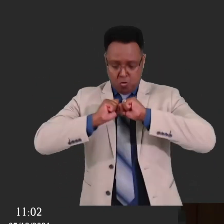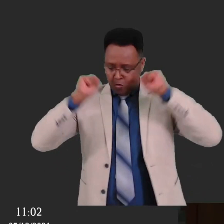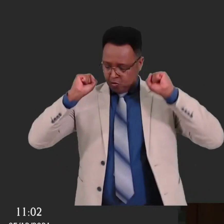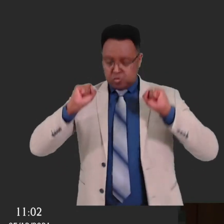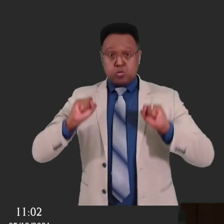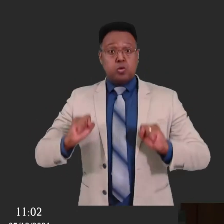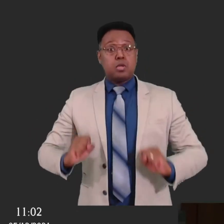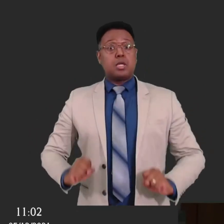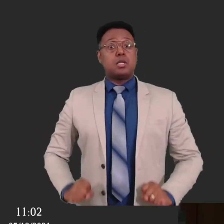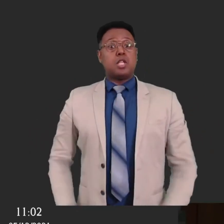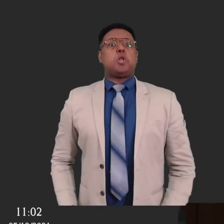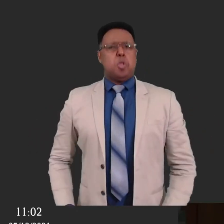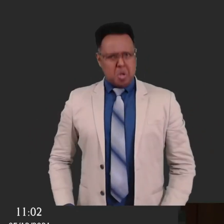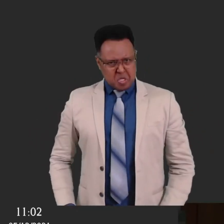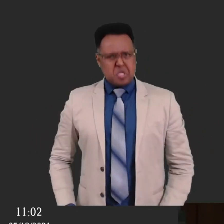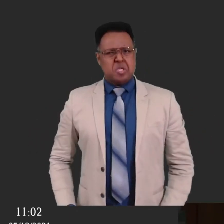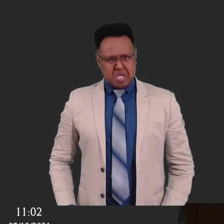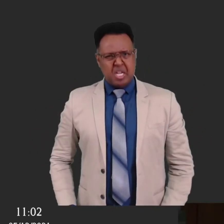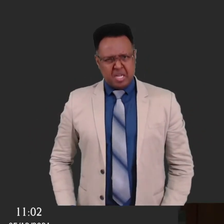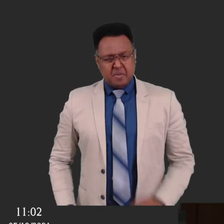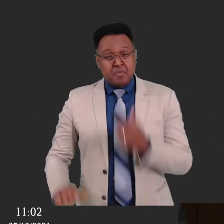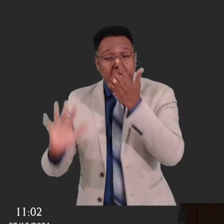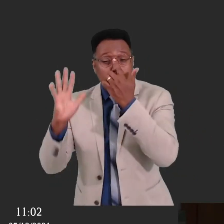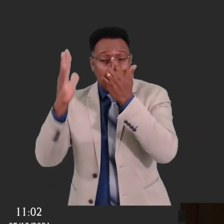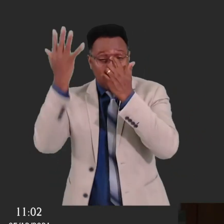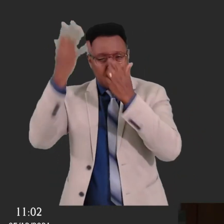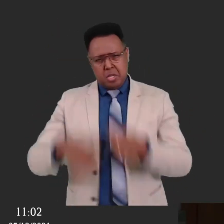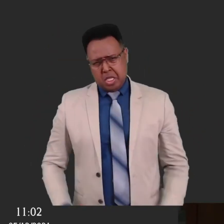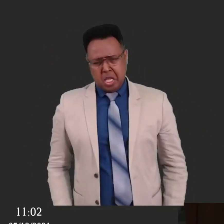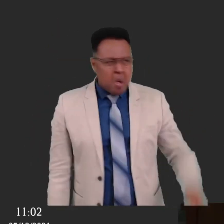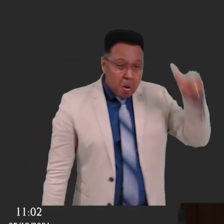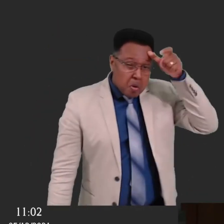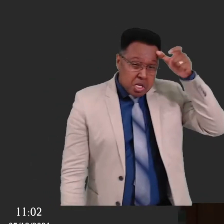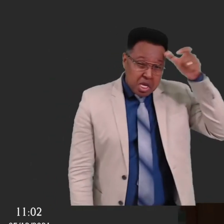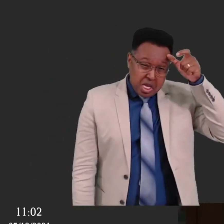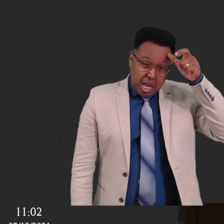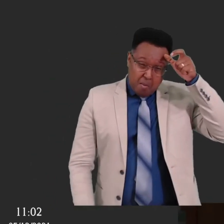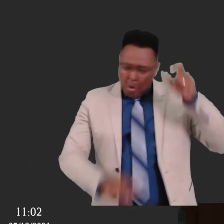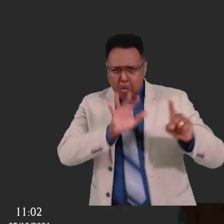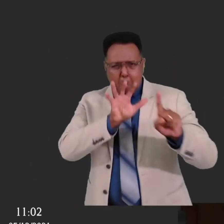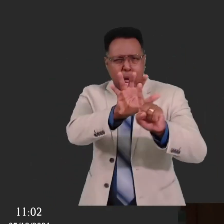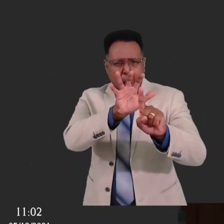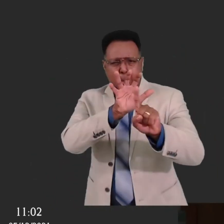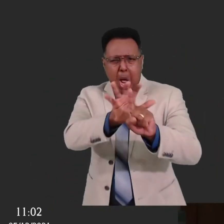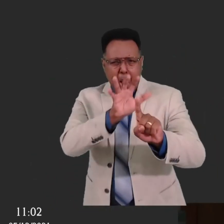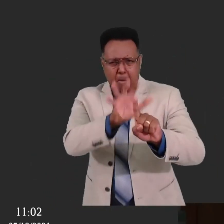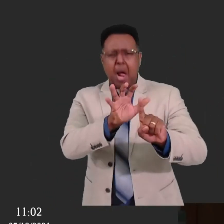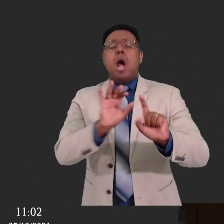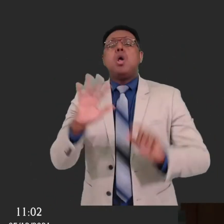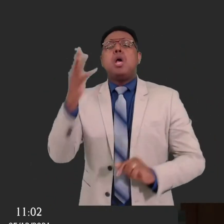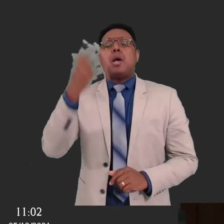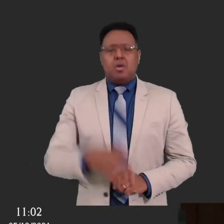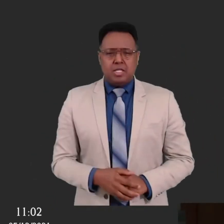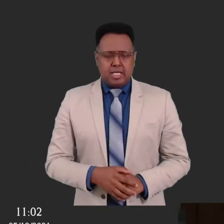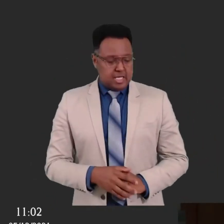sacerdote que deixou que o inimigo sujasse, respingou, sujou as suas vestes, e quando ele olhava para si,